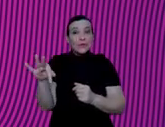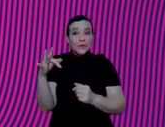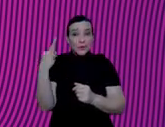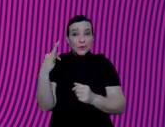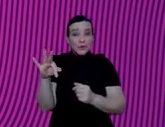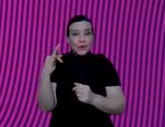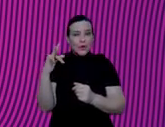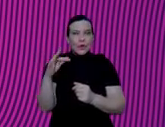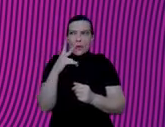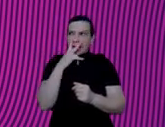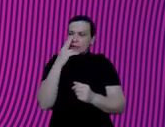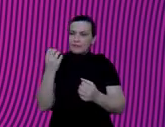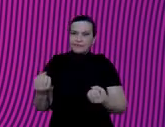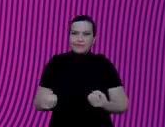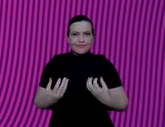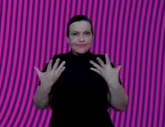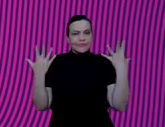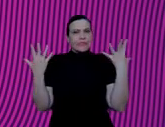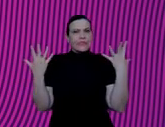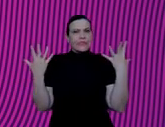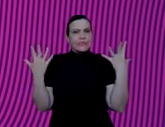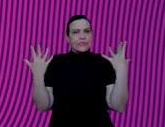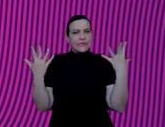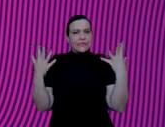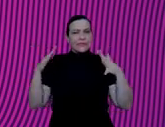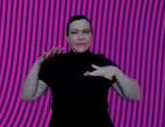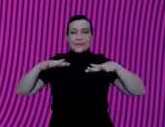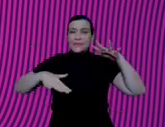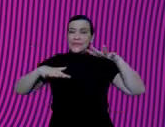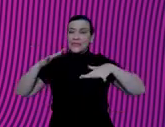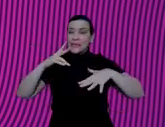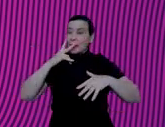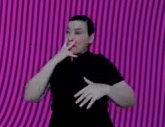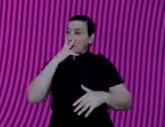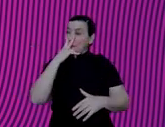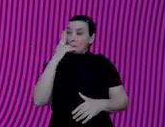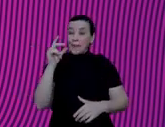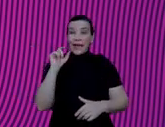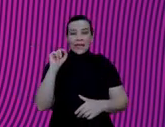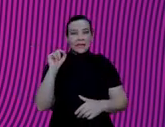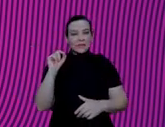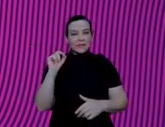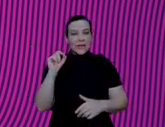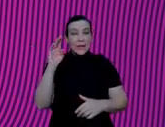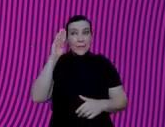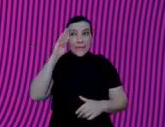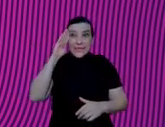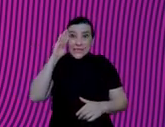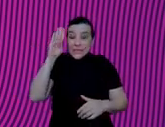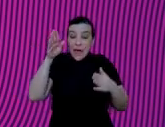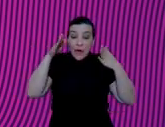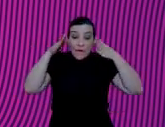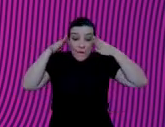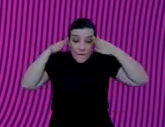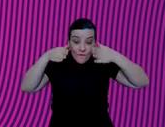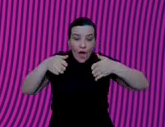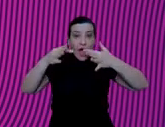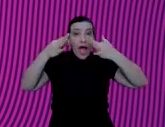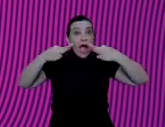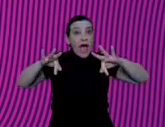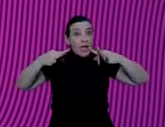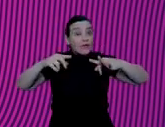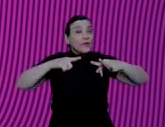É que a dor era tão protagonista que ela empana os outros sintomas, que muitas vezes ficam ali por baixo da dor e não